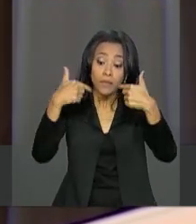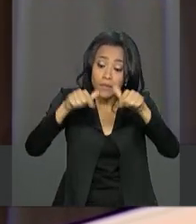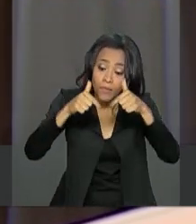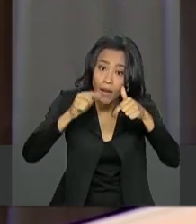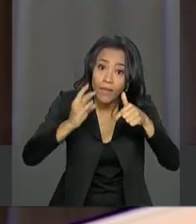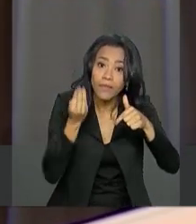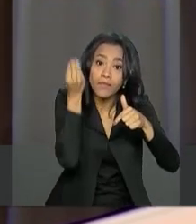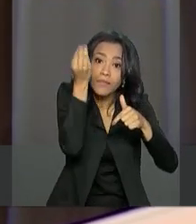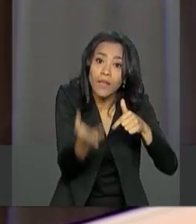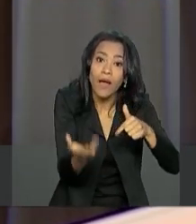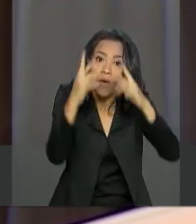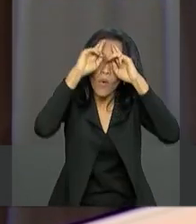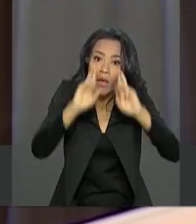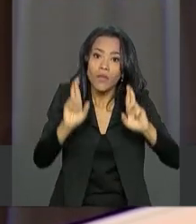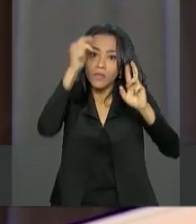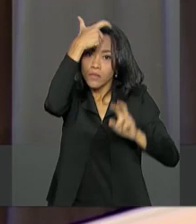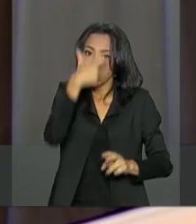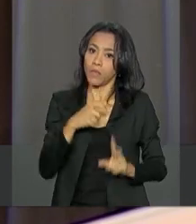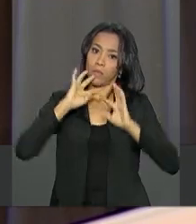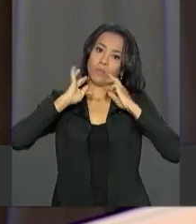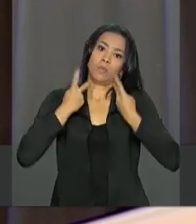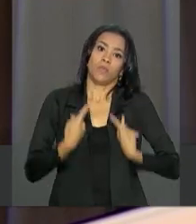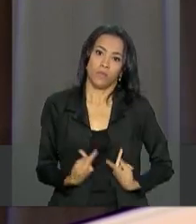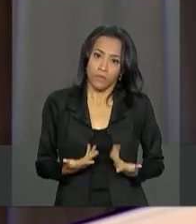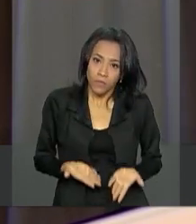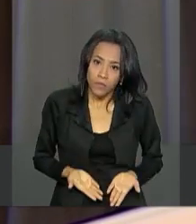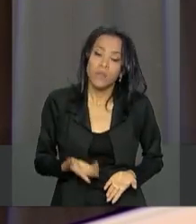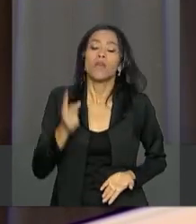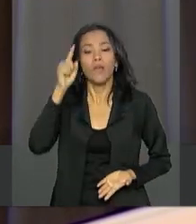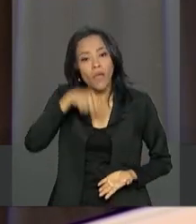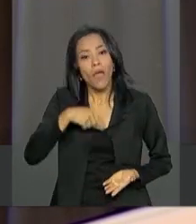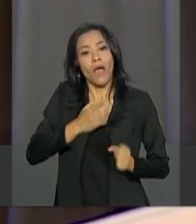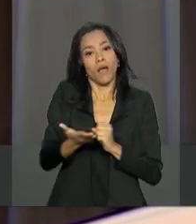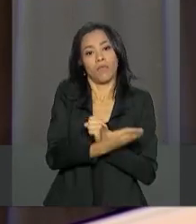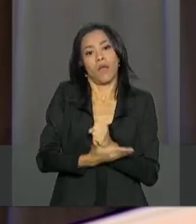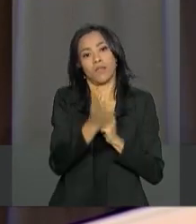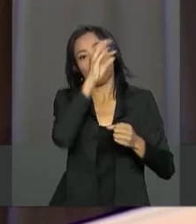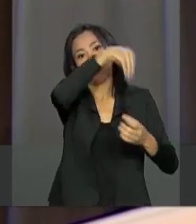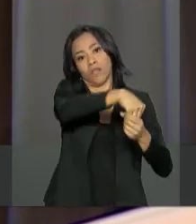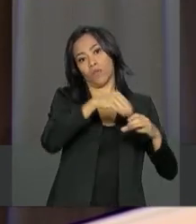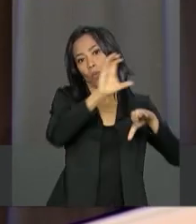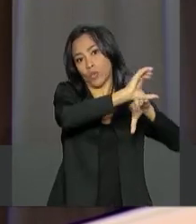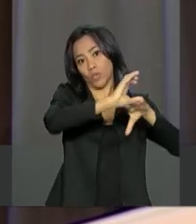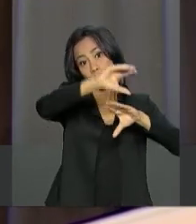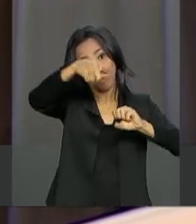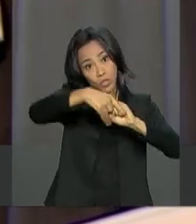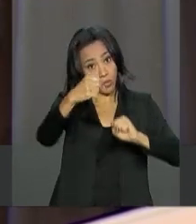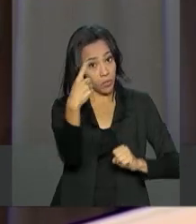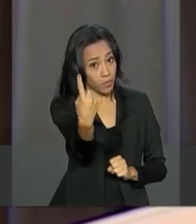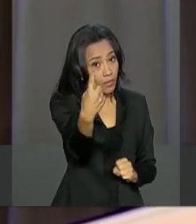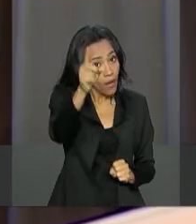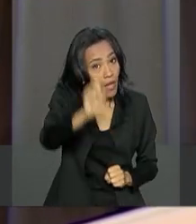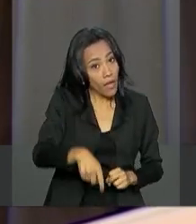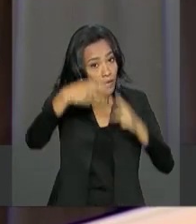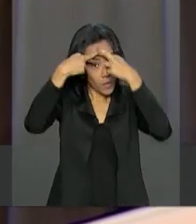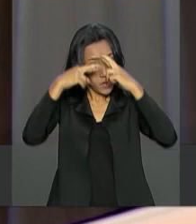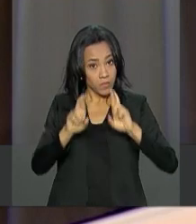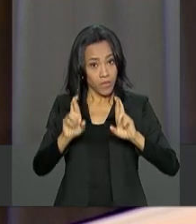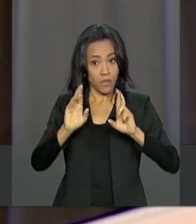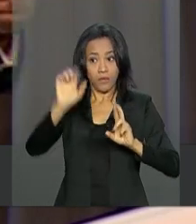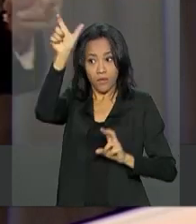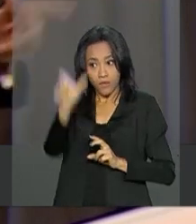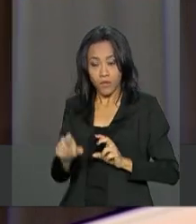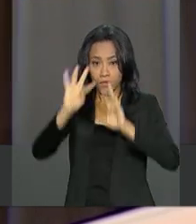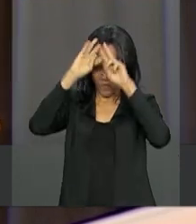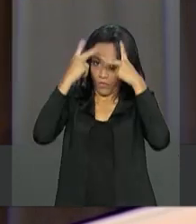dá dignidade à pessoa humana. E um dos fundamentos da nossa Constituição, logo no artigo 1º, é exatamente a dignidade da pessoa humana. E